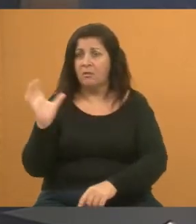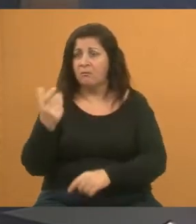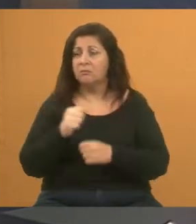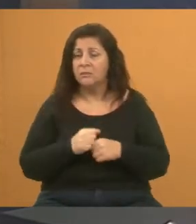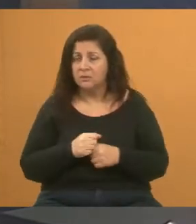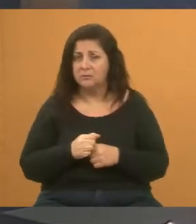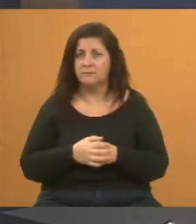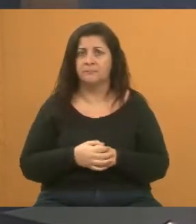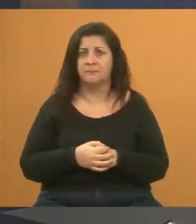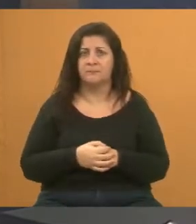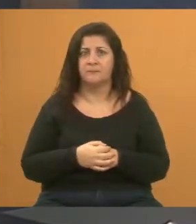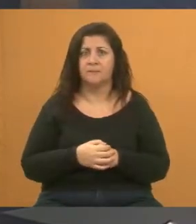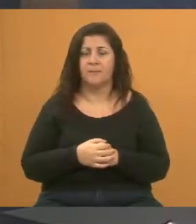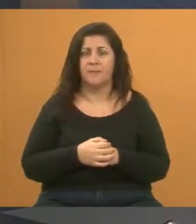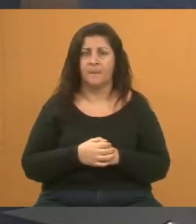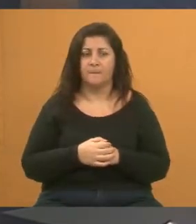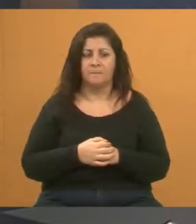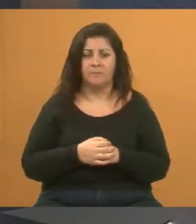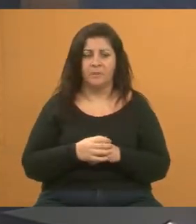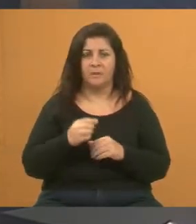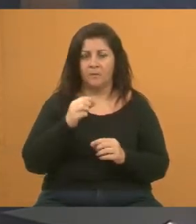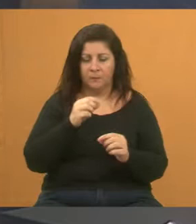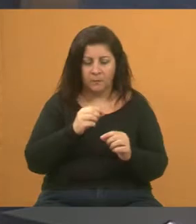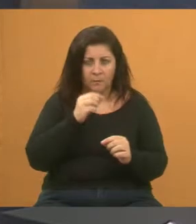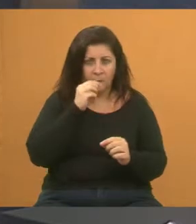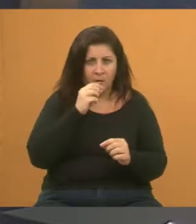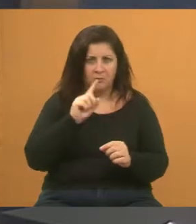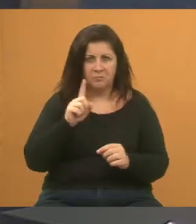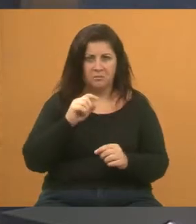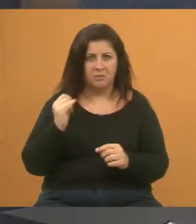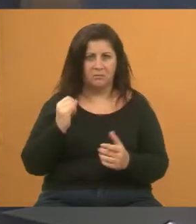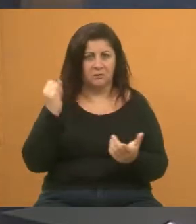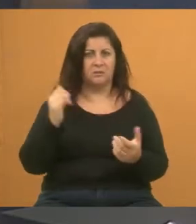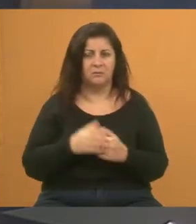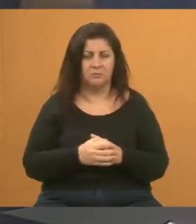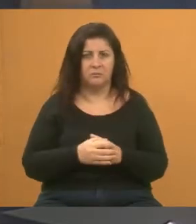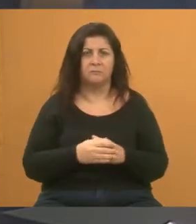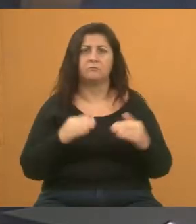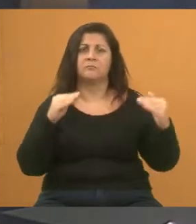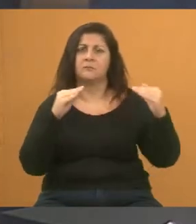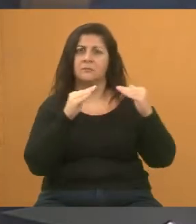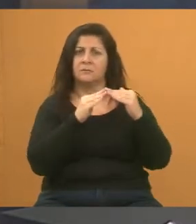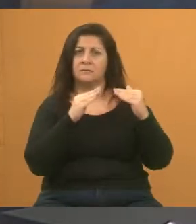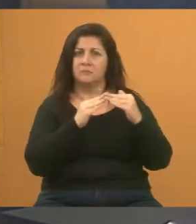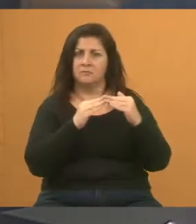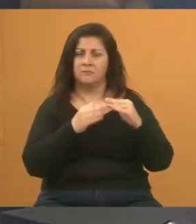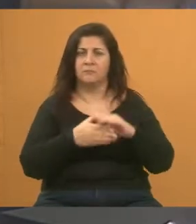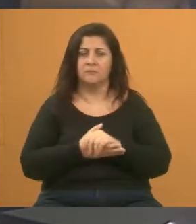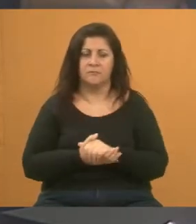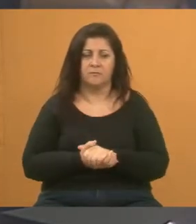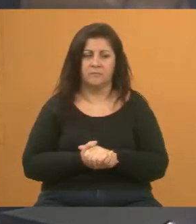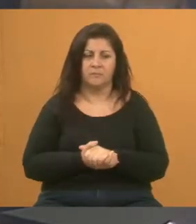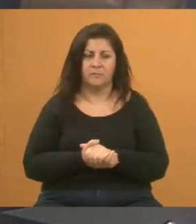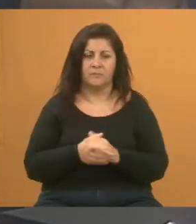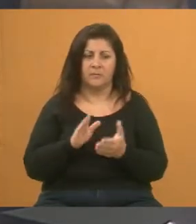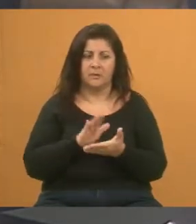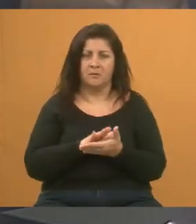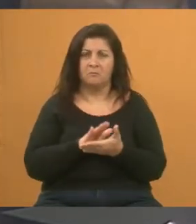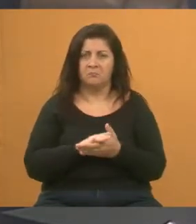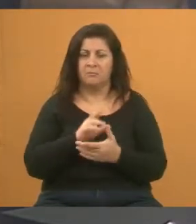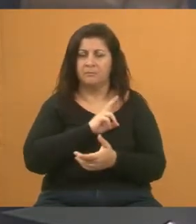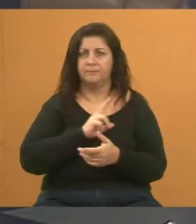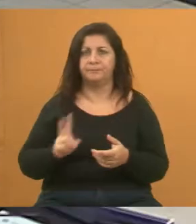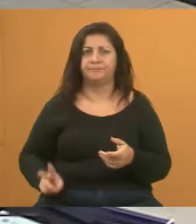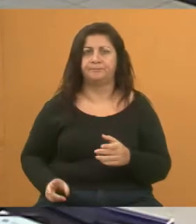entender que há uma utilidade a ponto de prejudicar as pessoas, eu vou votar favorável ao projeto e parabenizar a vereadora